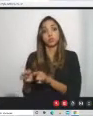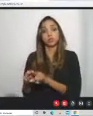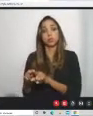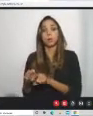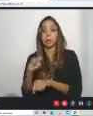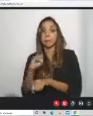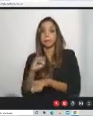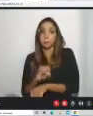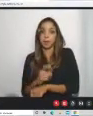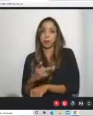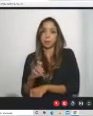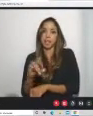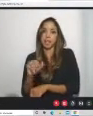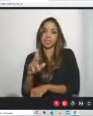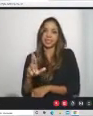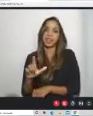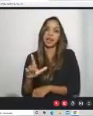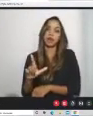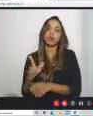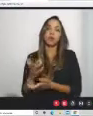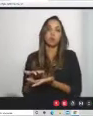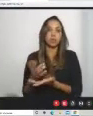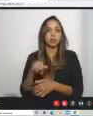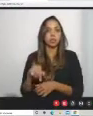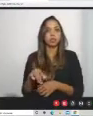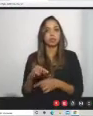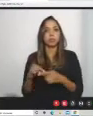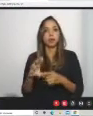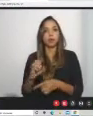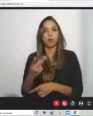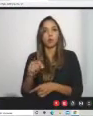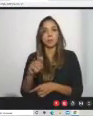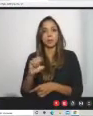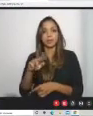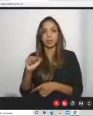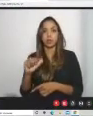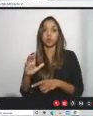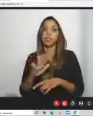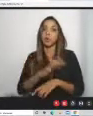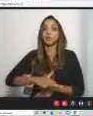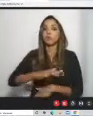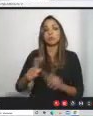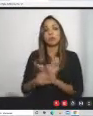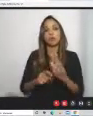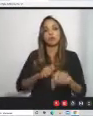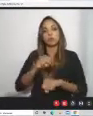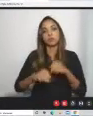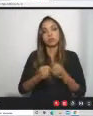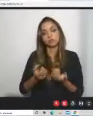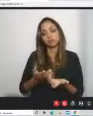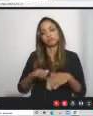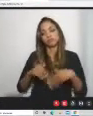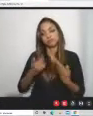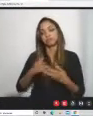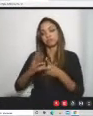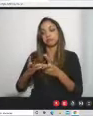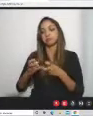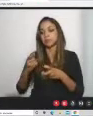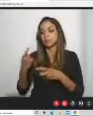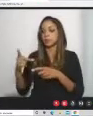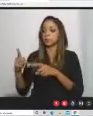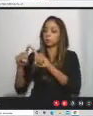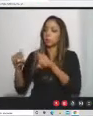na Cobinal, disponibilizando um espaço para os ciclistas. Então, assim, eu vejo que é de suma importância o projeto de Vossa Excelência, e a Casa